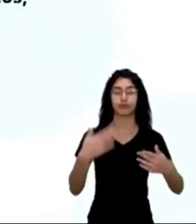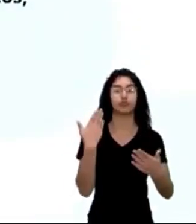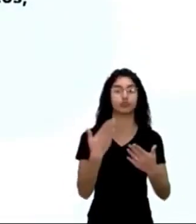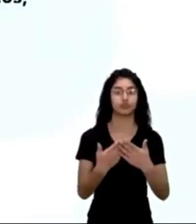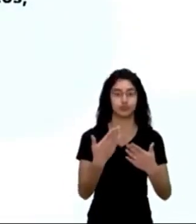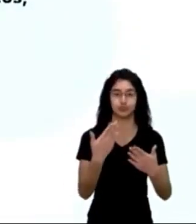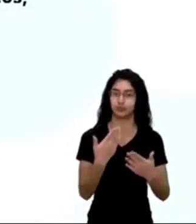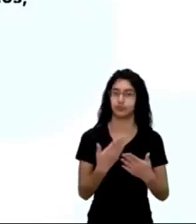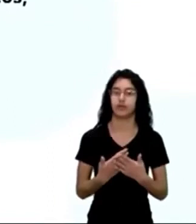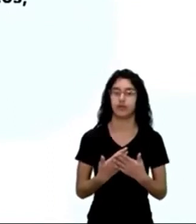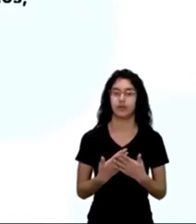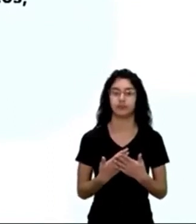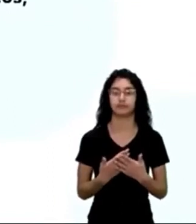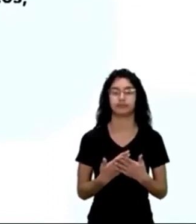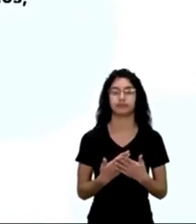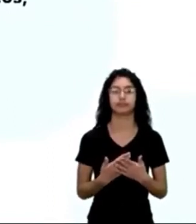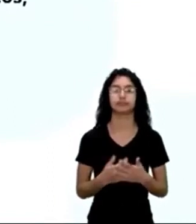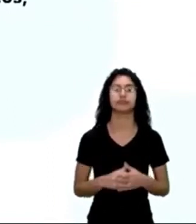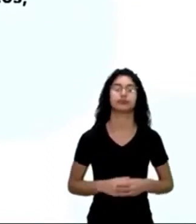estudar e ser